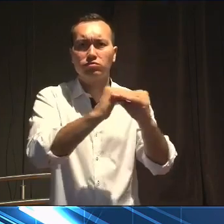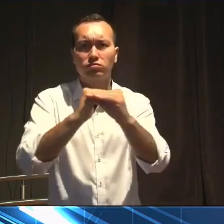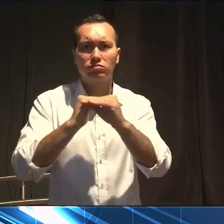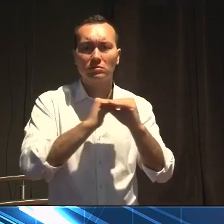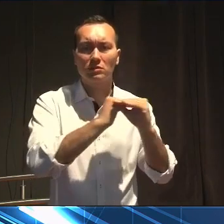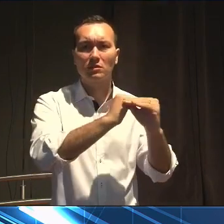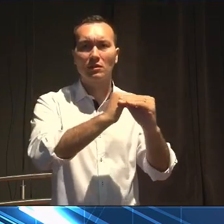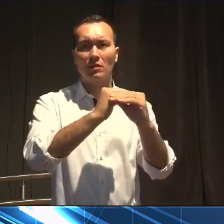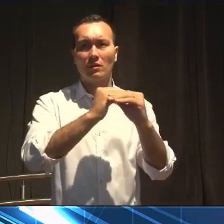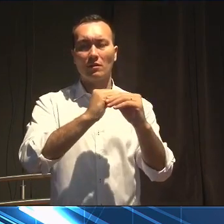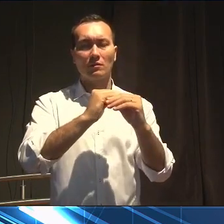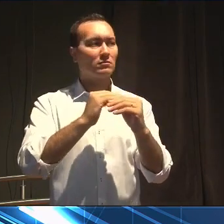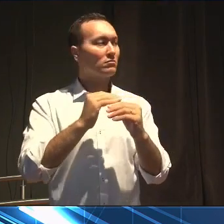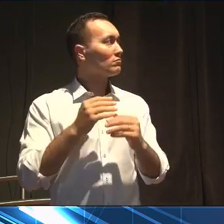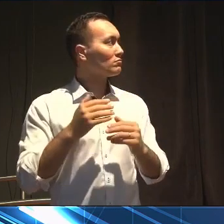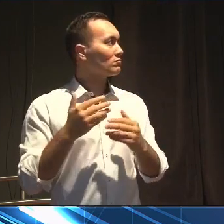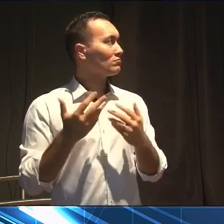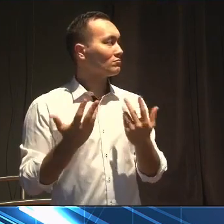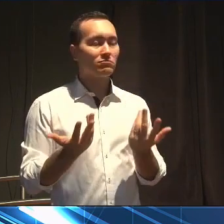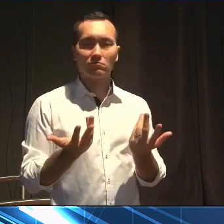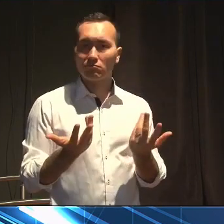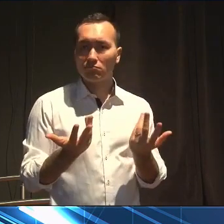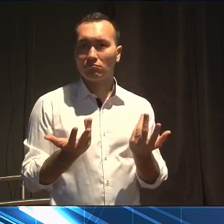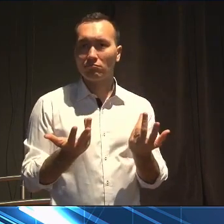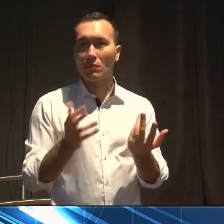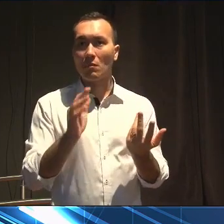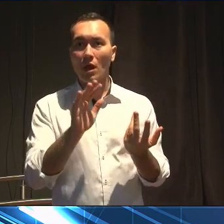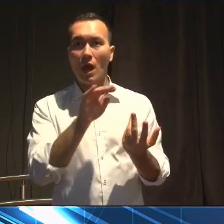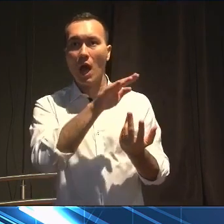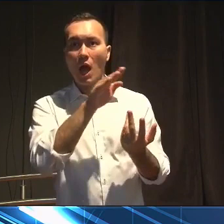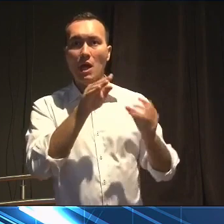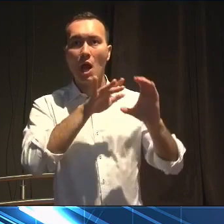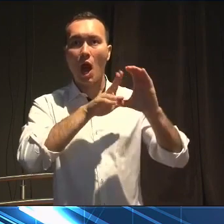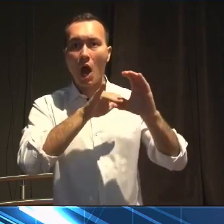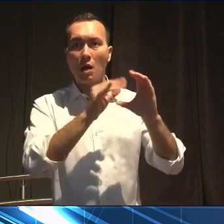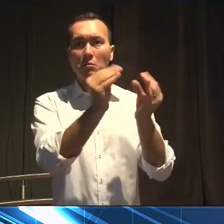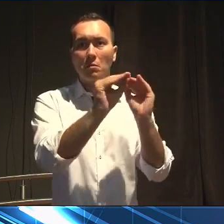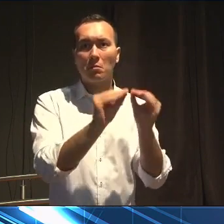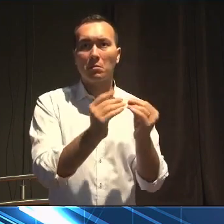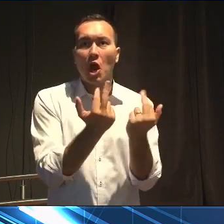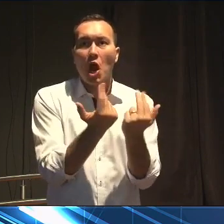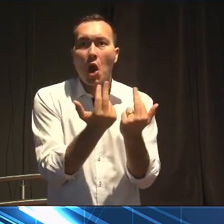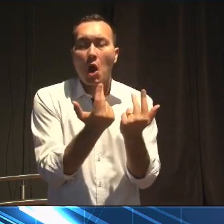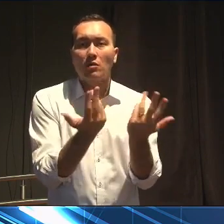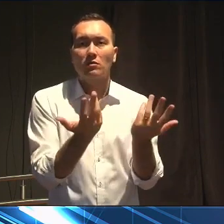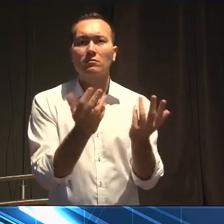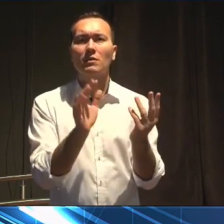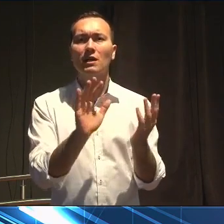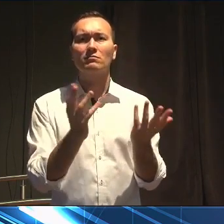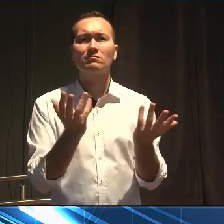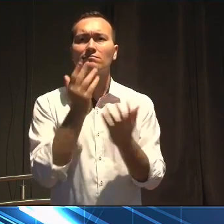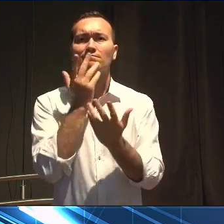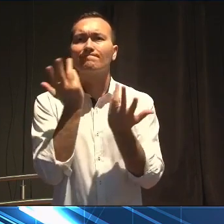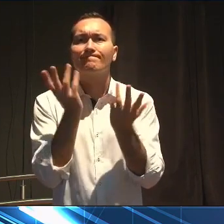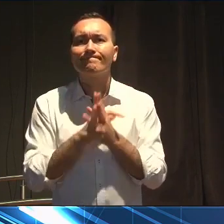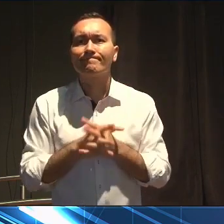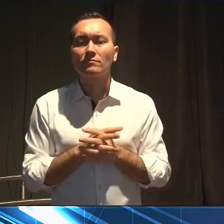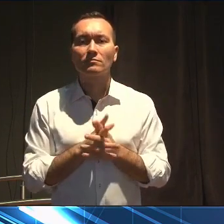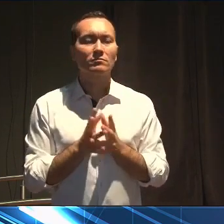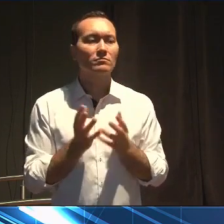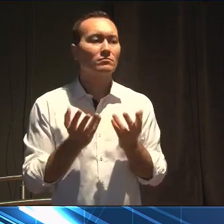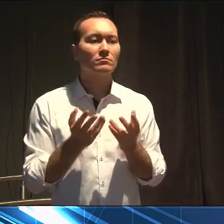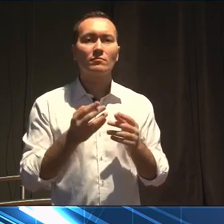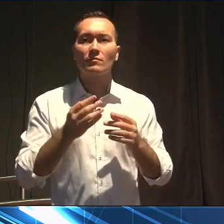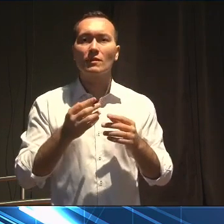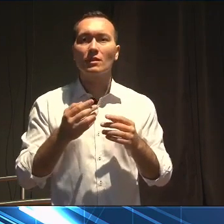esses, assets que eu tenho, para que eles possam ser interoperáveis e o pior, qual é a versão correta? Qual é a